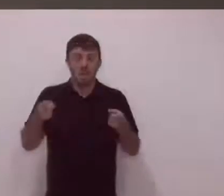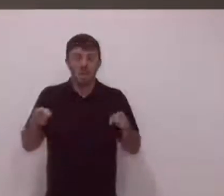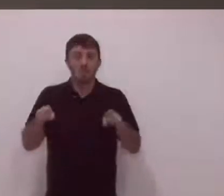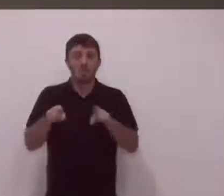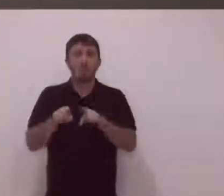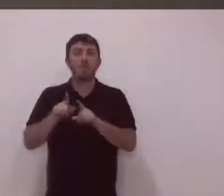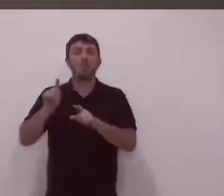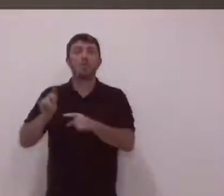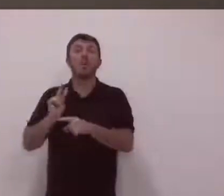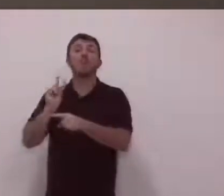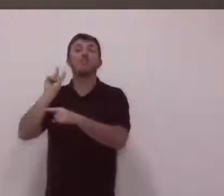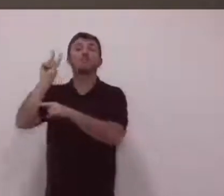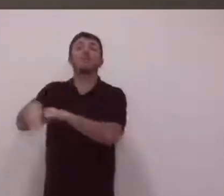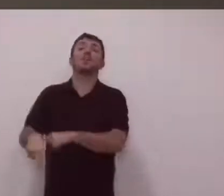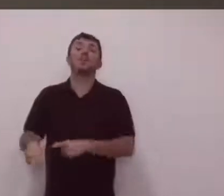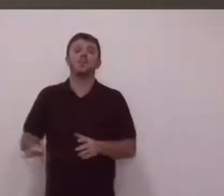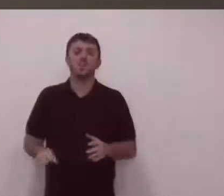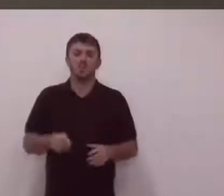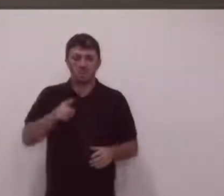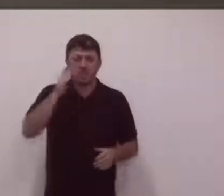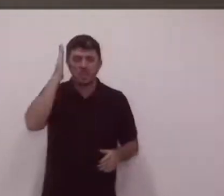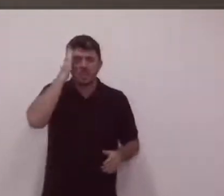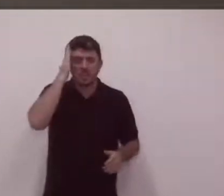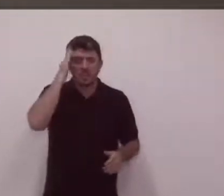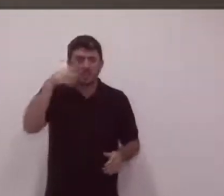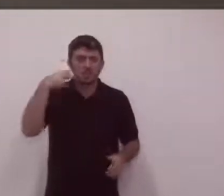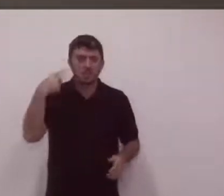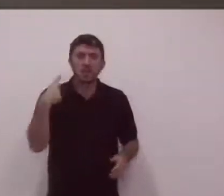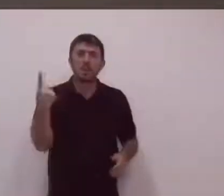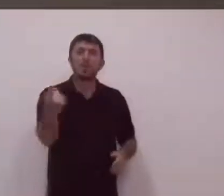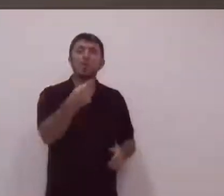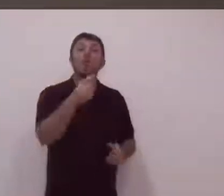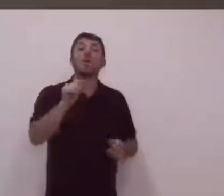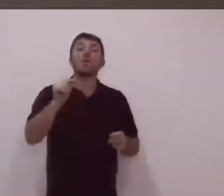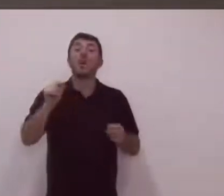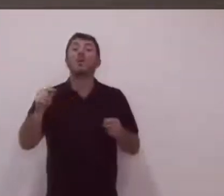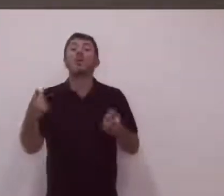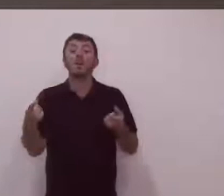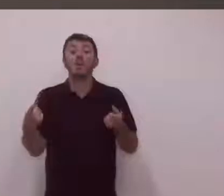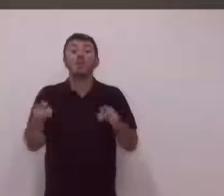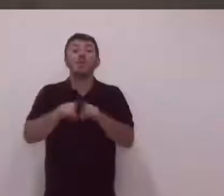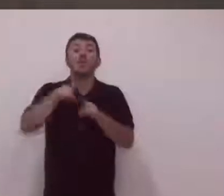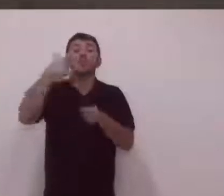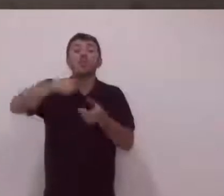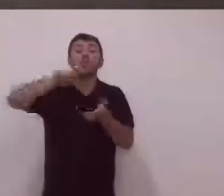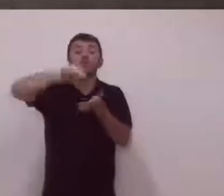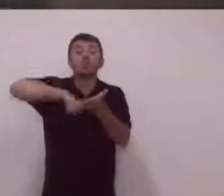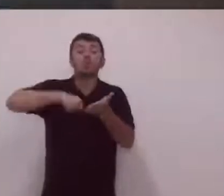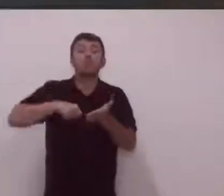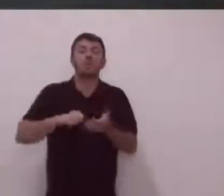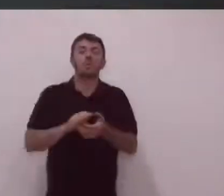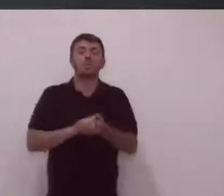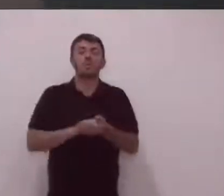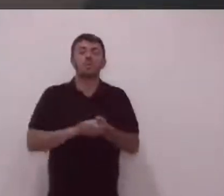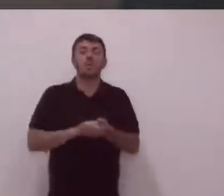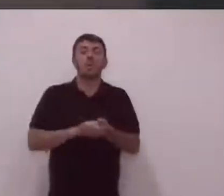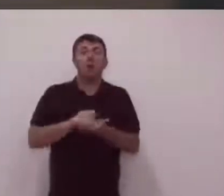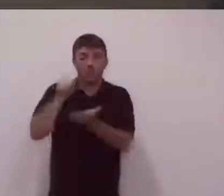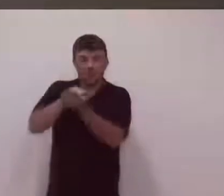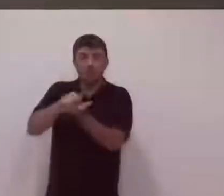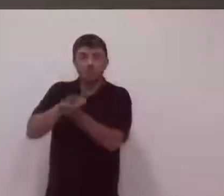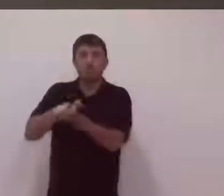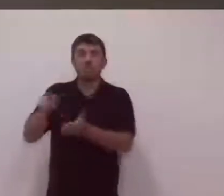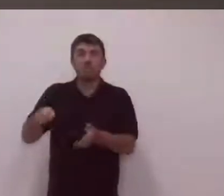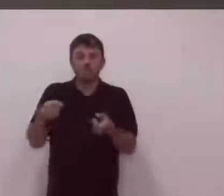renovado vereadores você sabe quando foi renovado em 2018 em 2018 foi renovada as multas